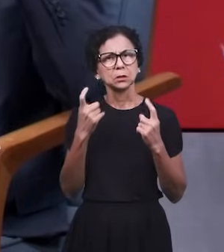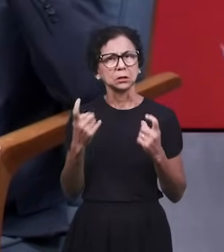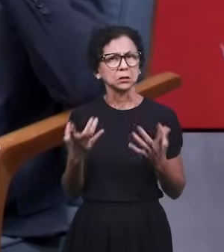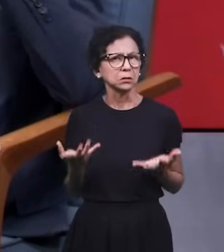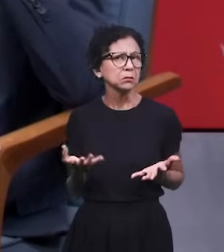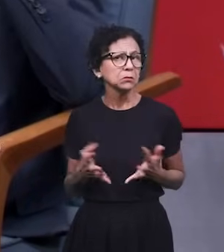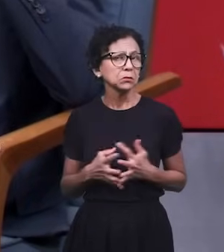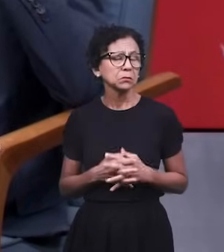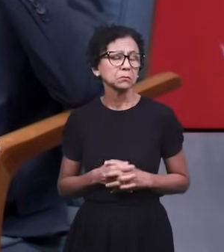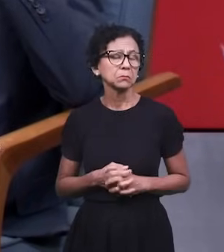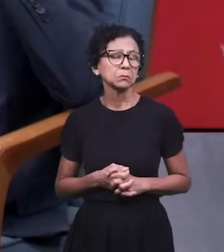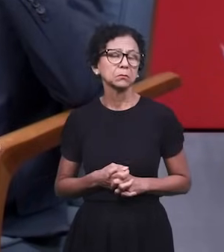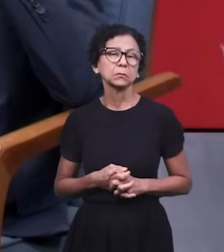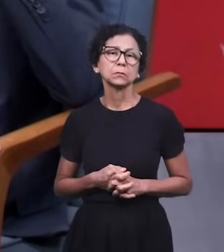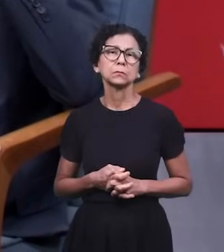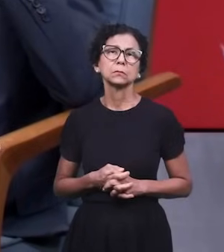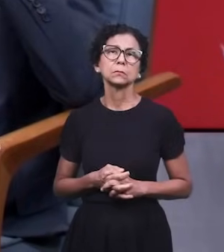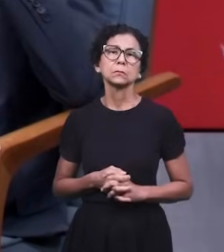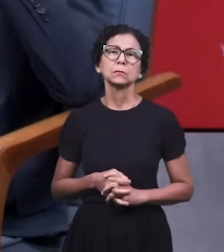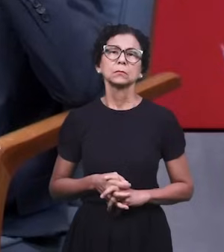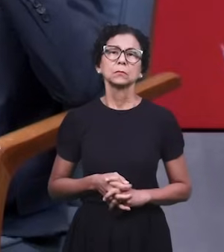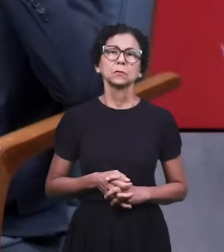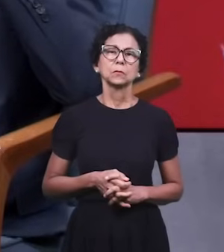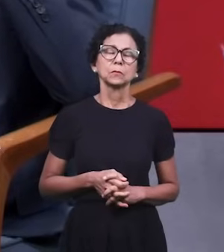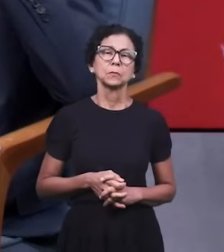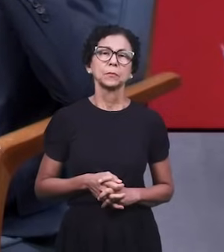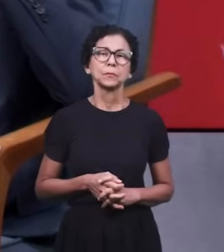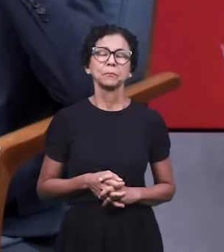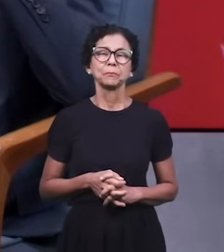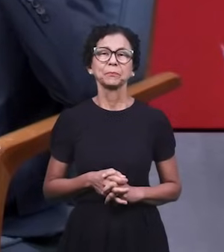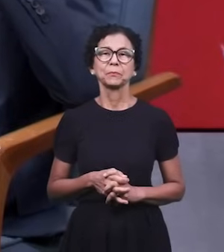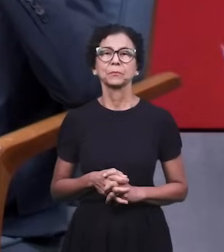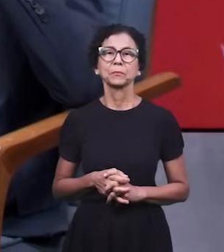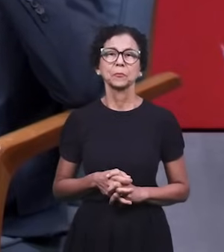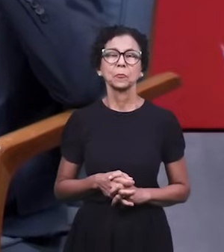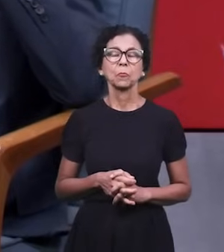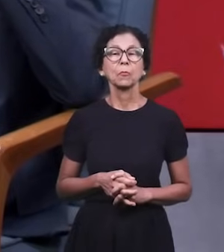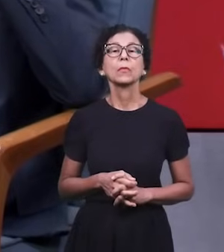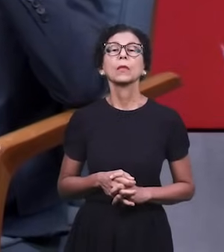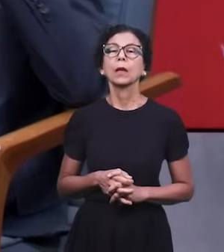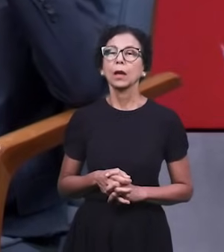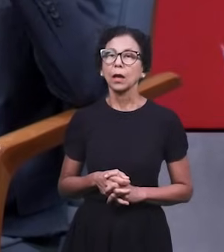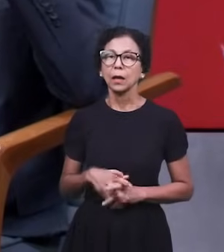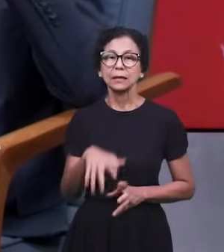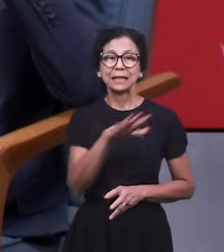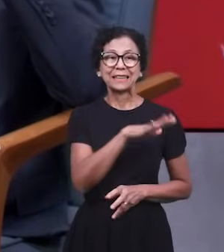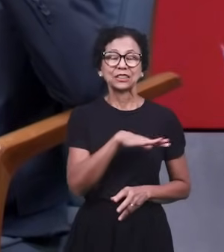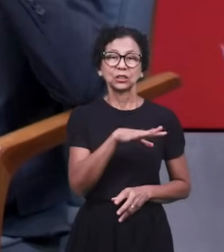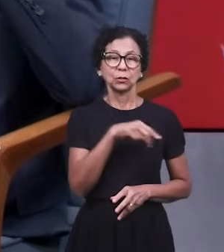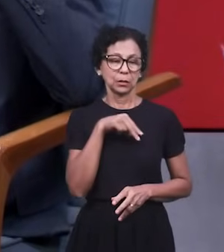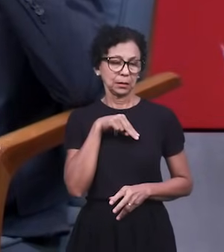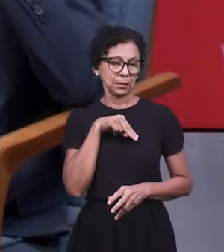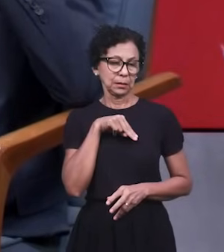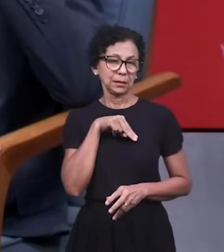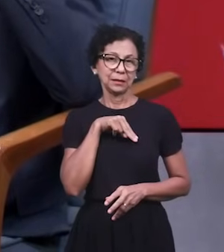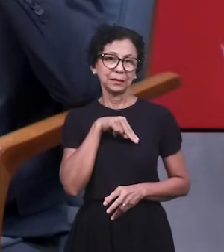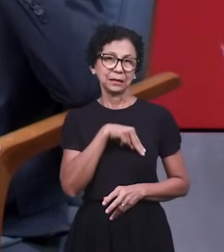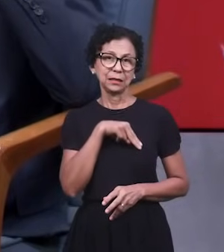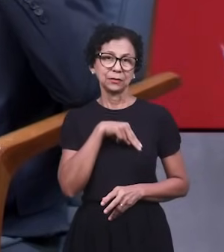exemplo, Deus mandou Jonas lá para profetizar e para exortar. Era uma